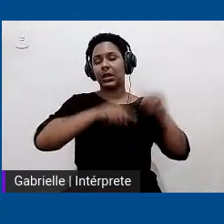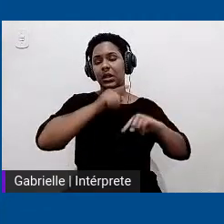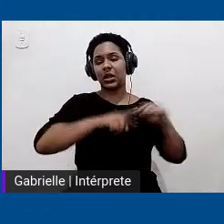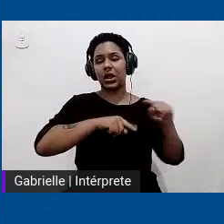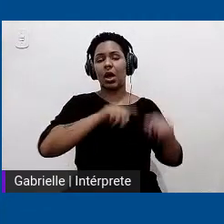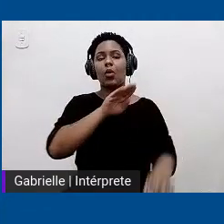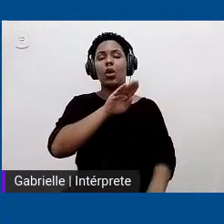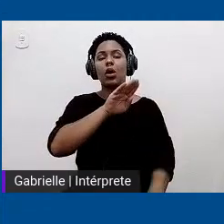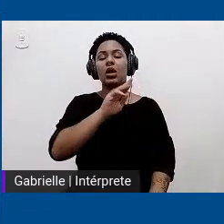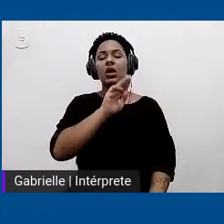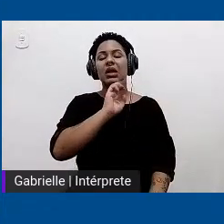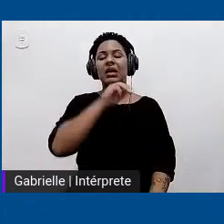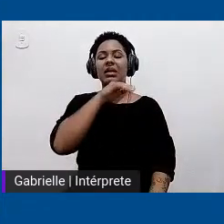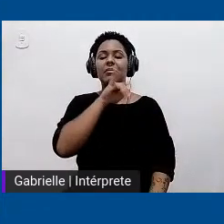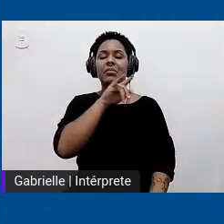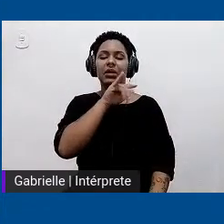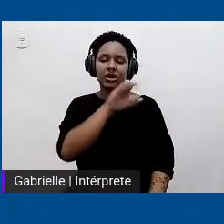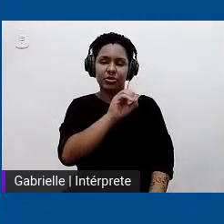foi,